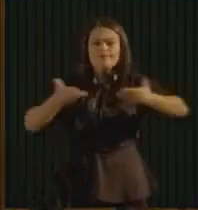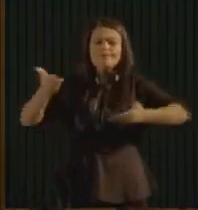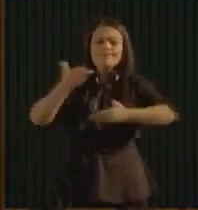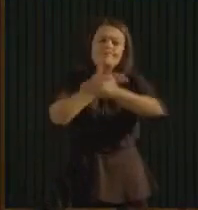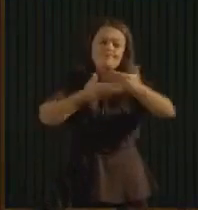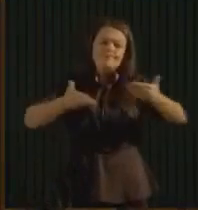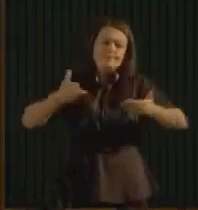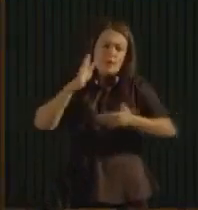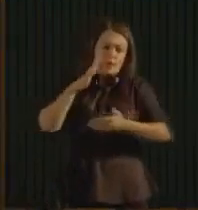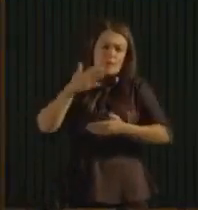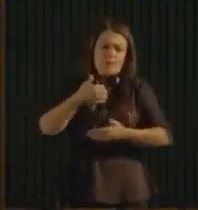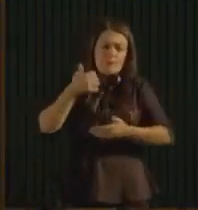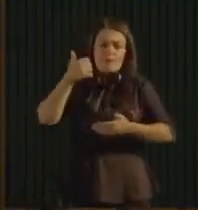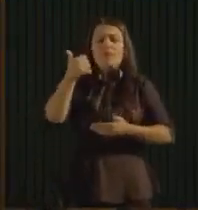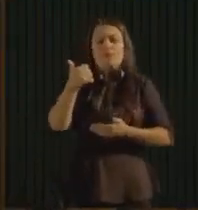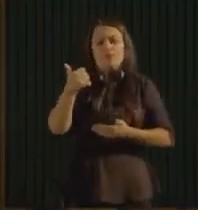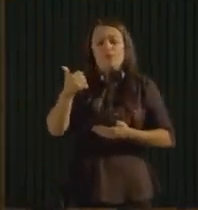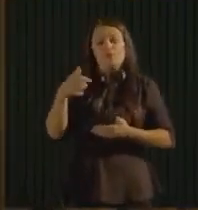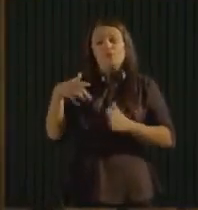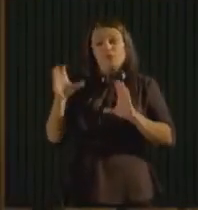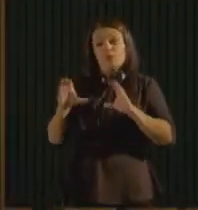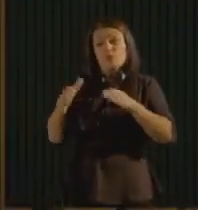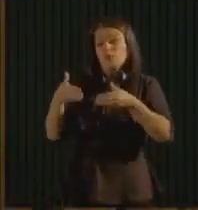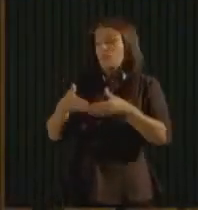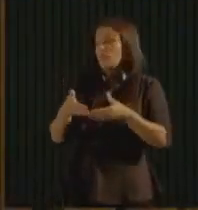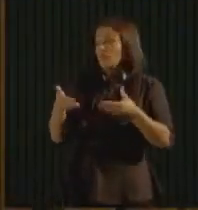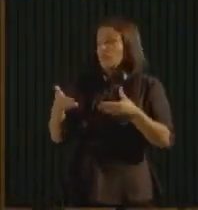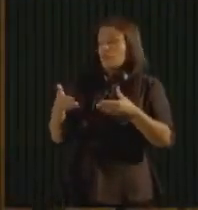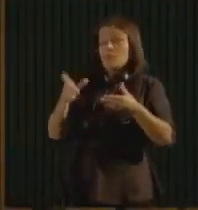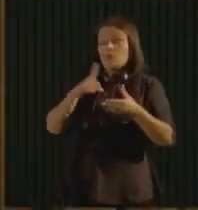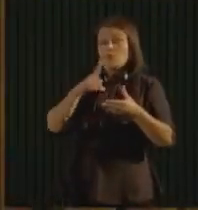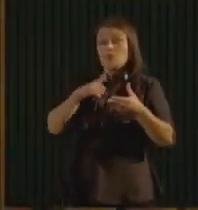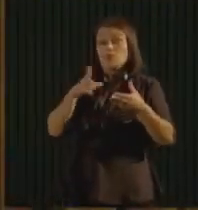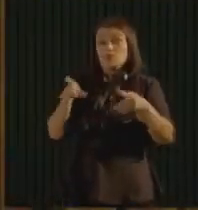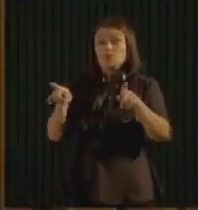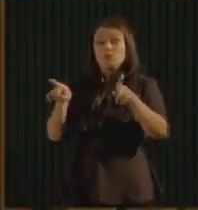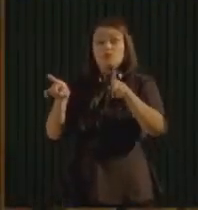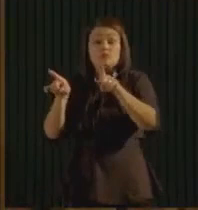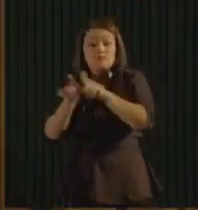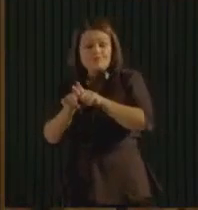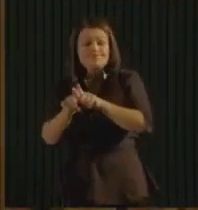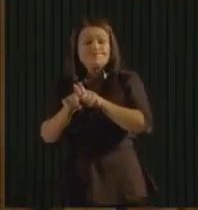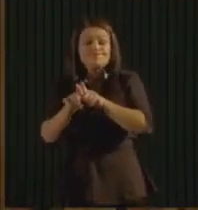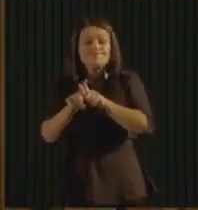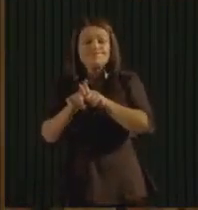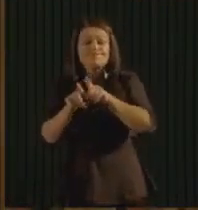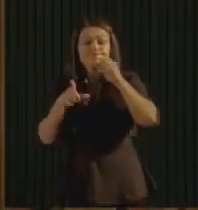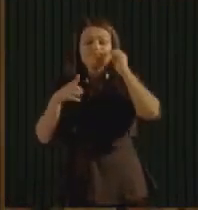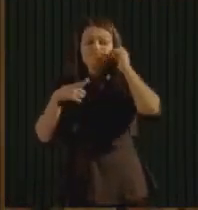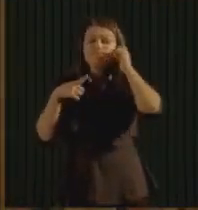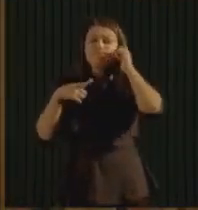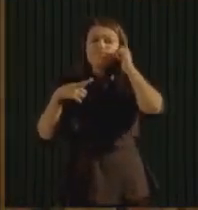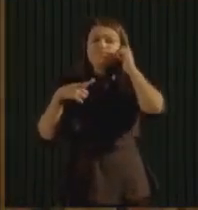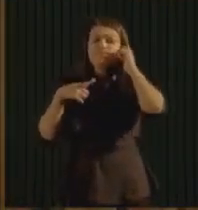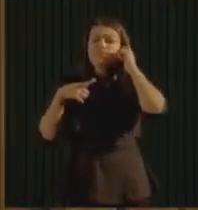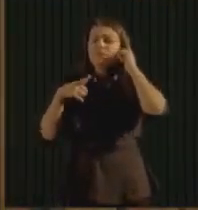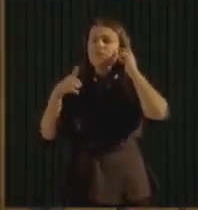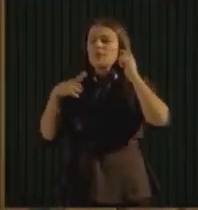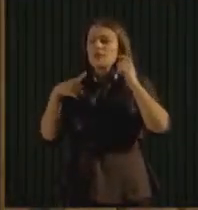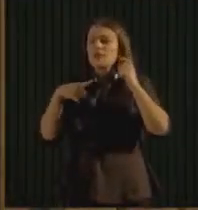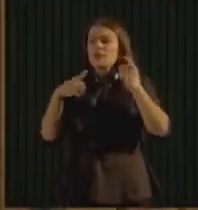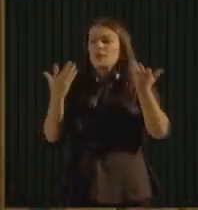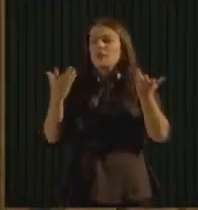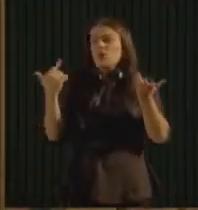associação, não se comprometeu em um acordo setorial, embora seja obrigação deles, o fato de não aderir a um